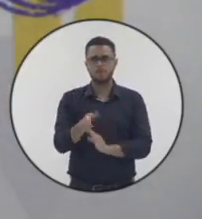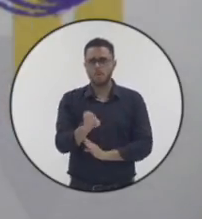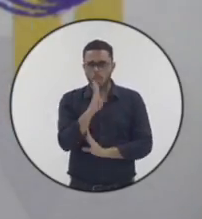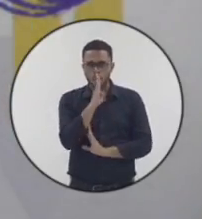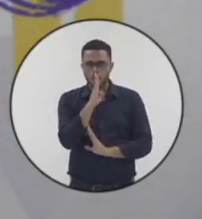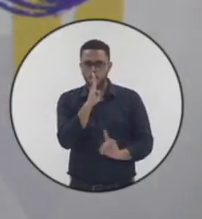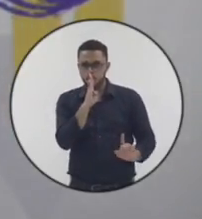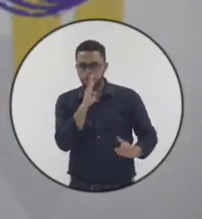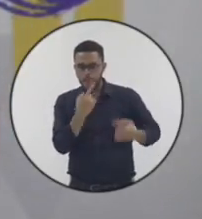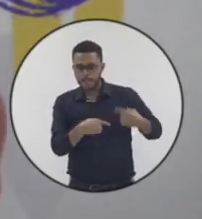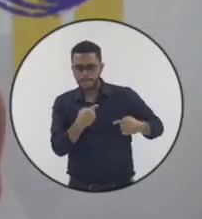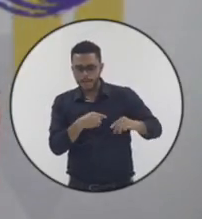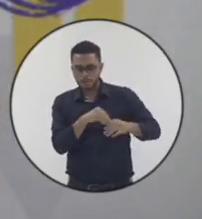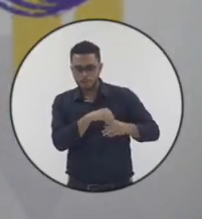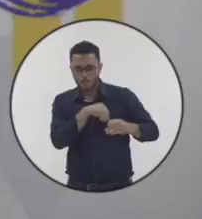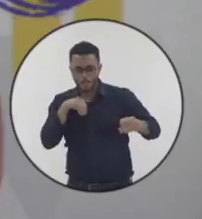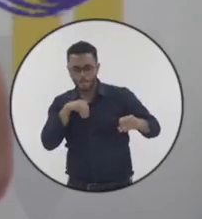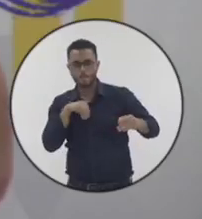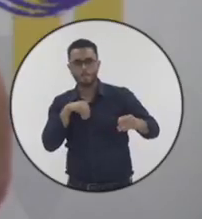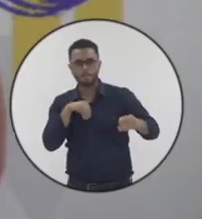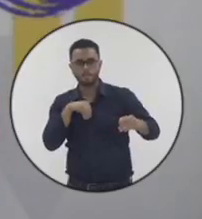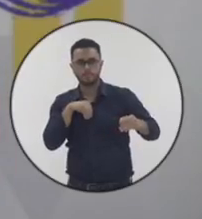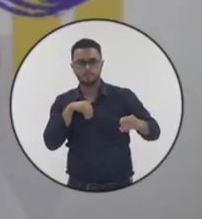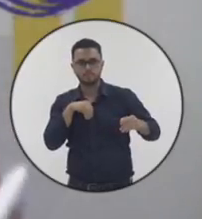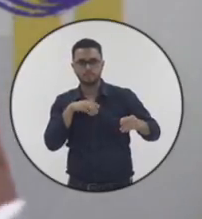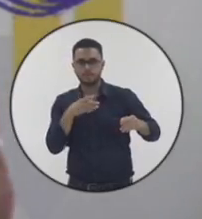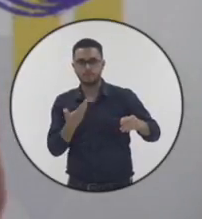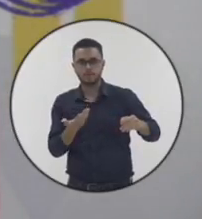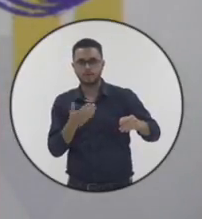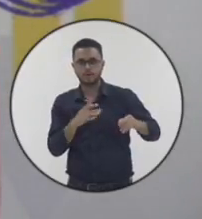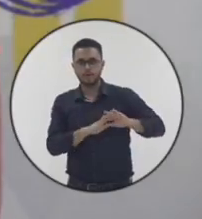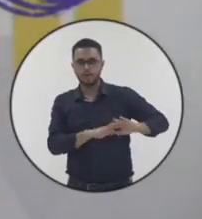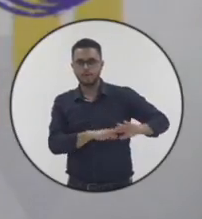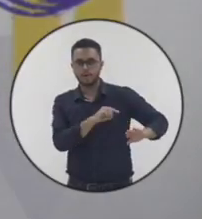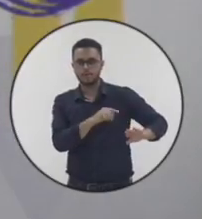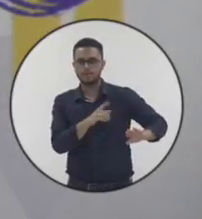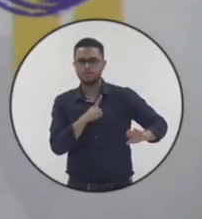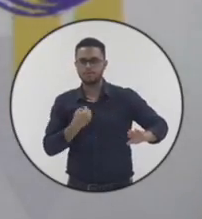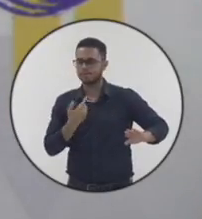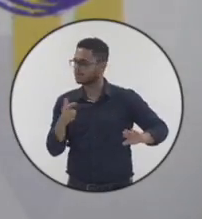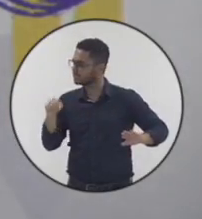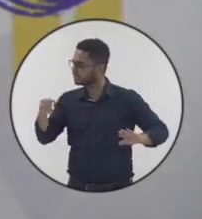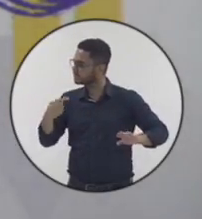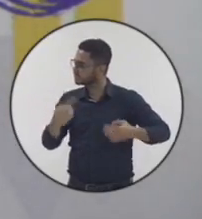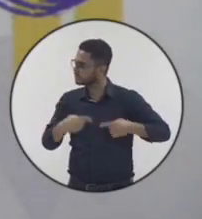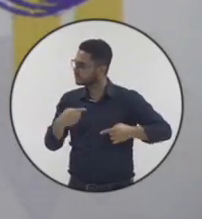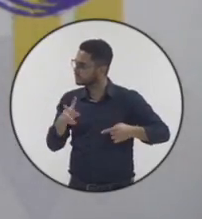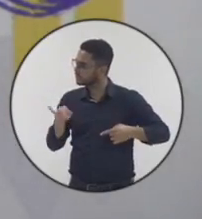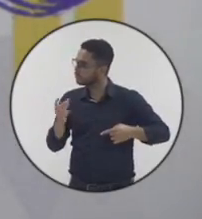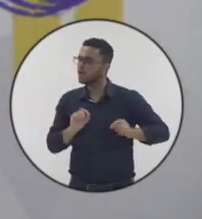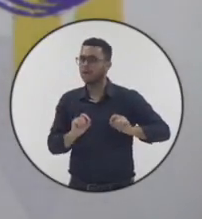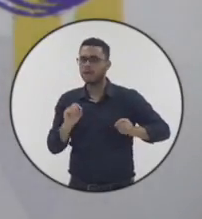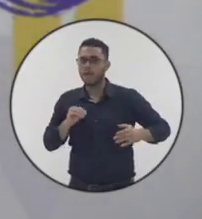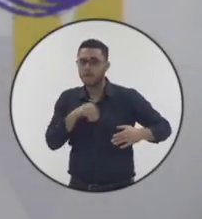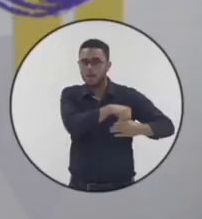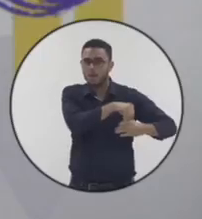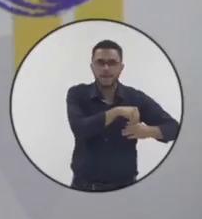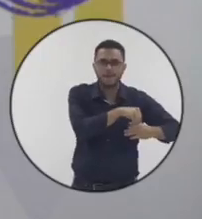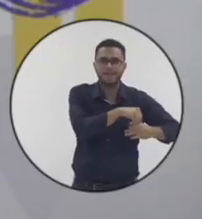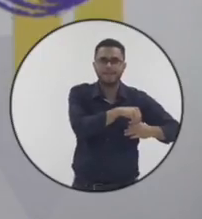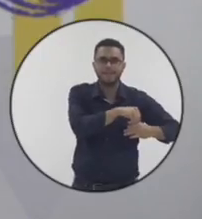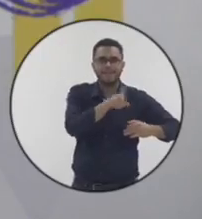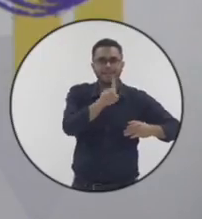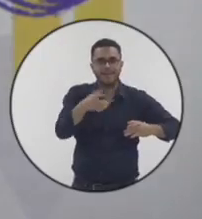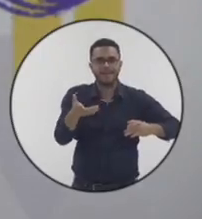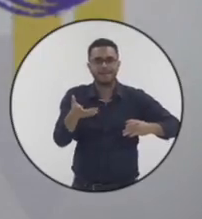desse debate, né, e que está excluindo. A gente vai fazer um outro debate que é de incluir. né, que é de